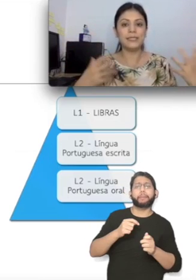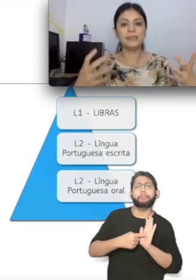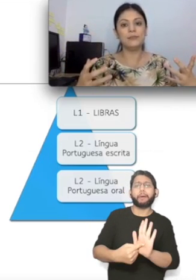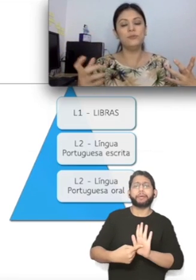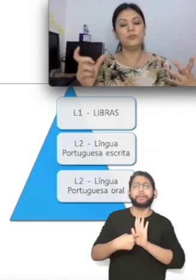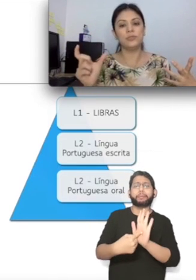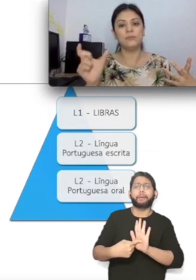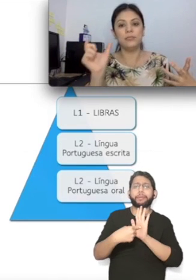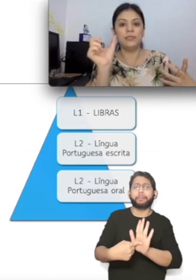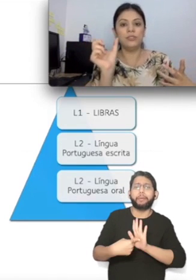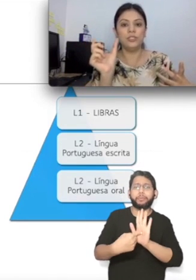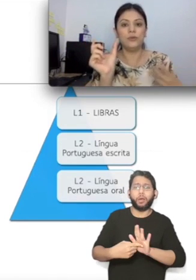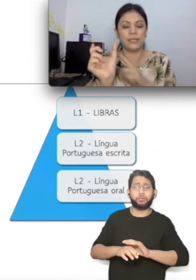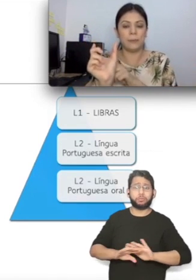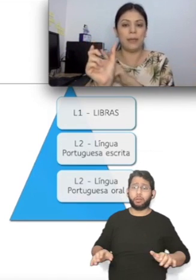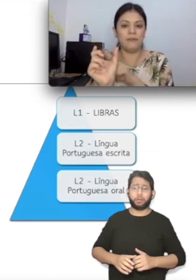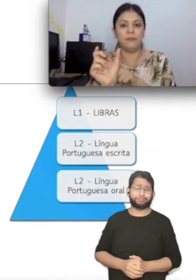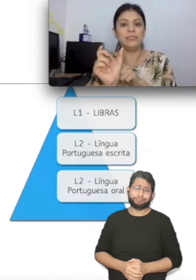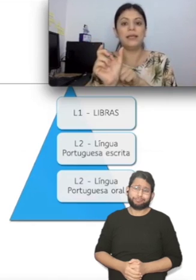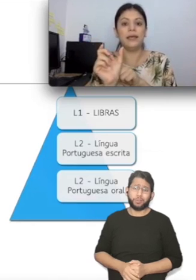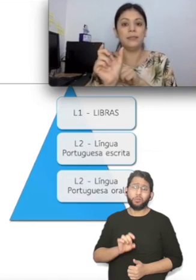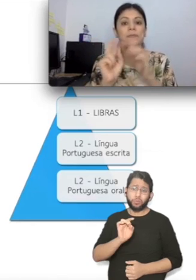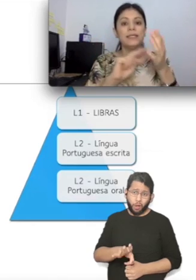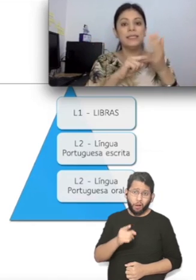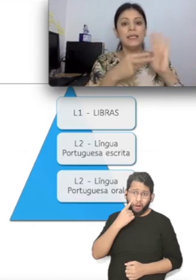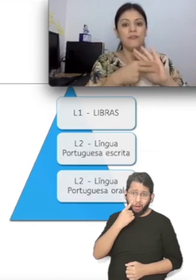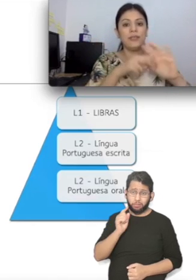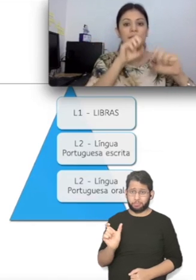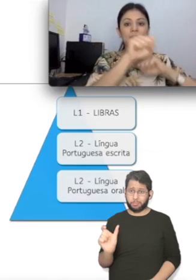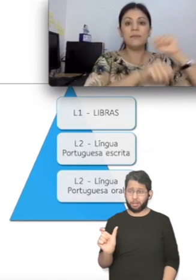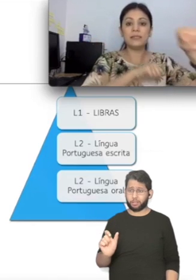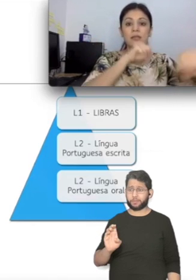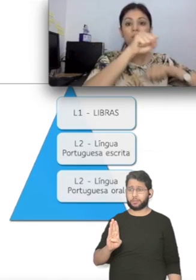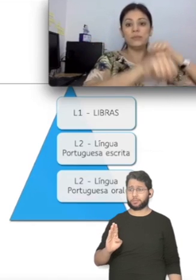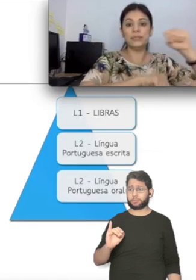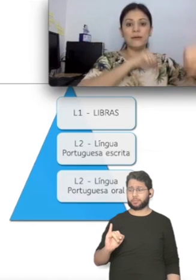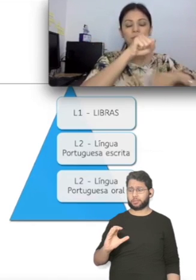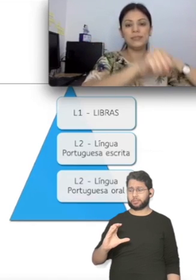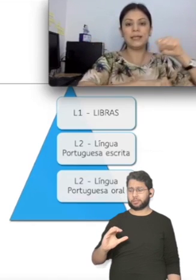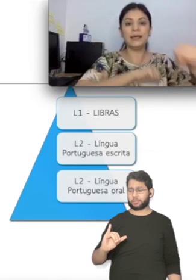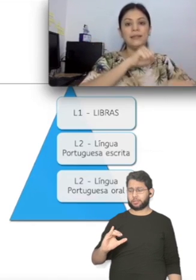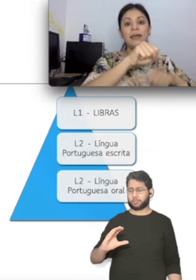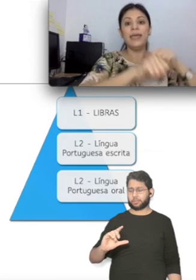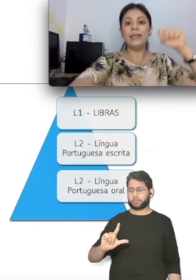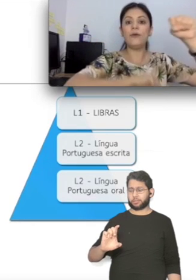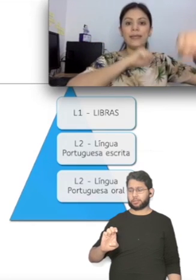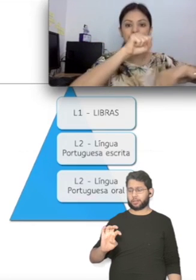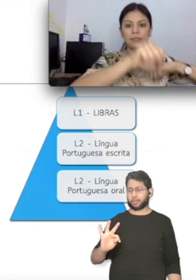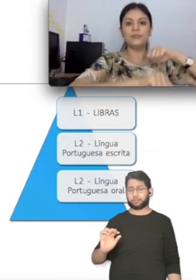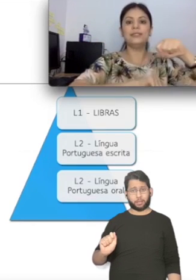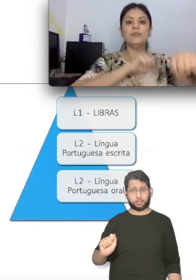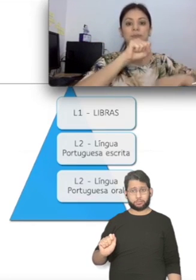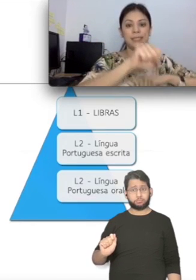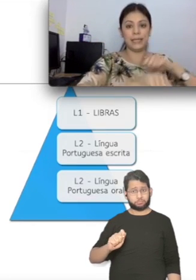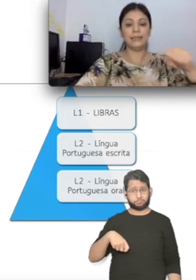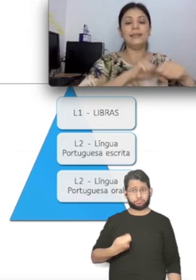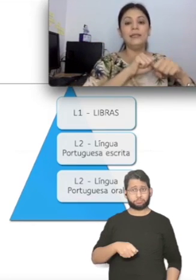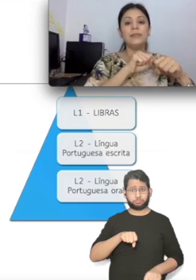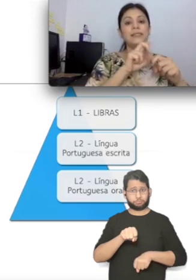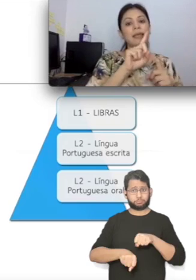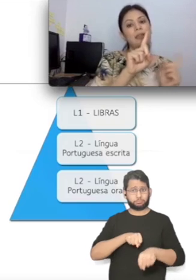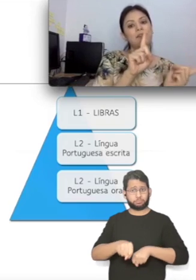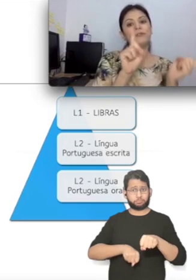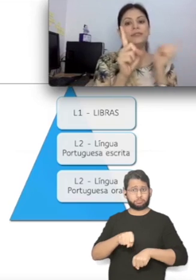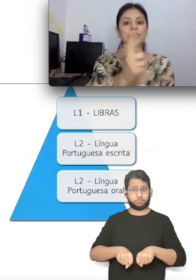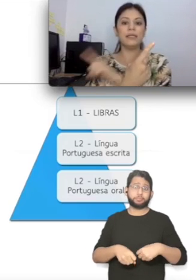ficar me desgastando muito, eu simplesmente digo que essa palavra bicicleta significa em Libras o sinal de bicicleta. Ele conhecendo o sinal de bicicleta em